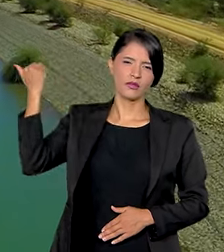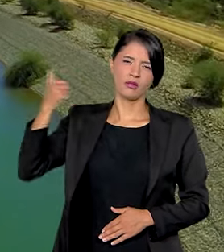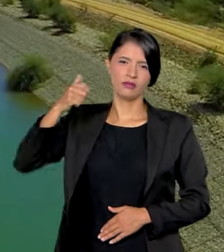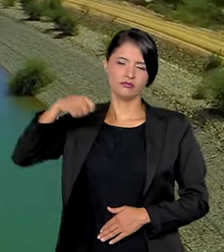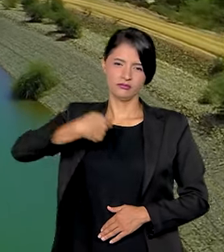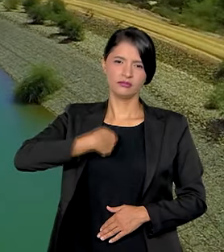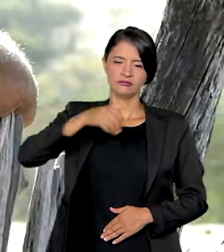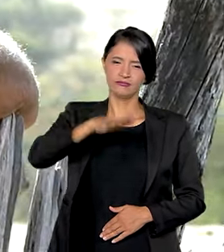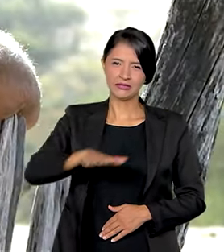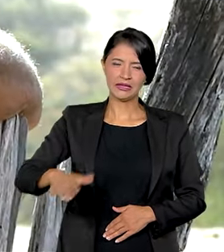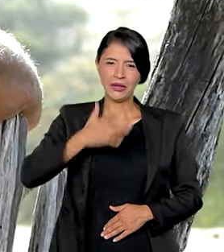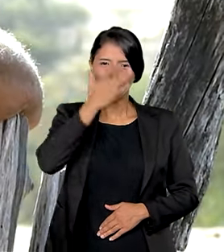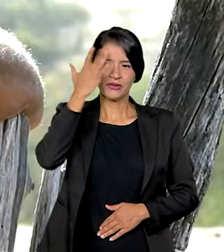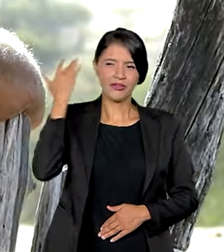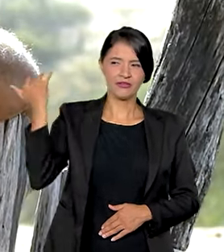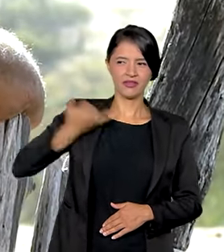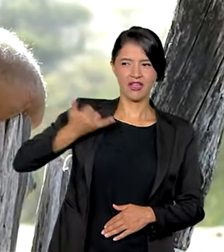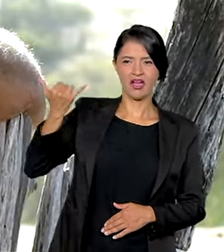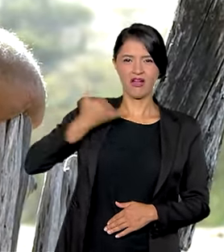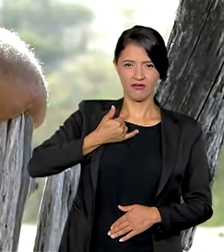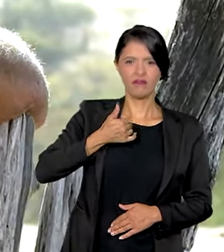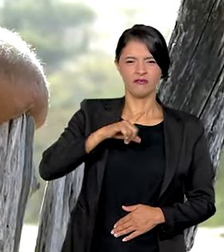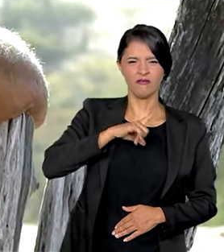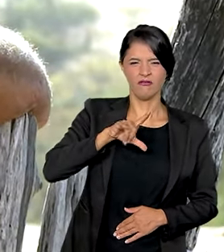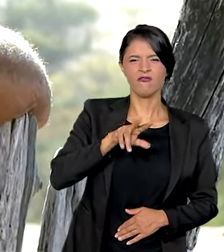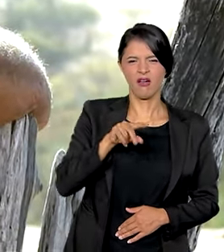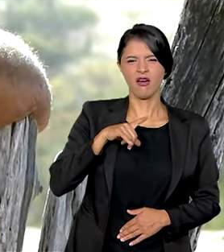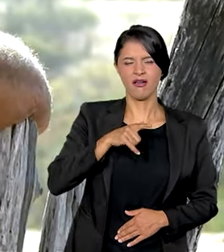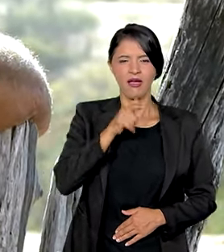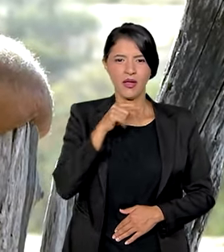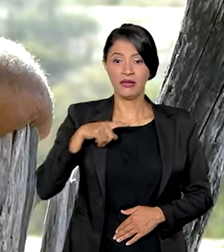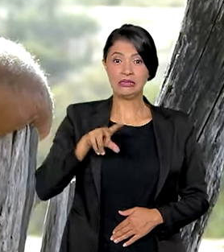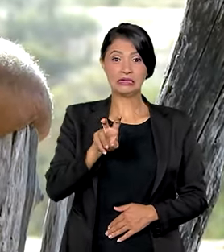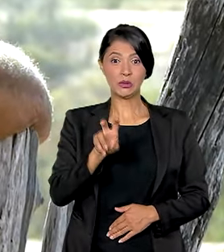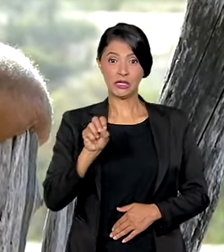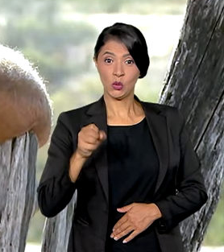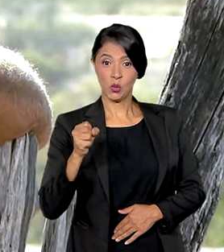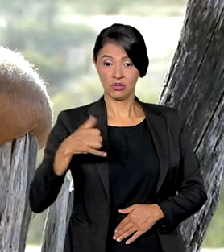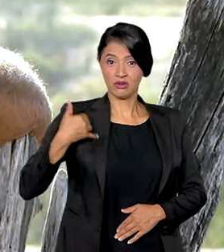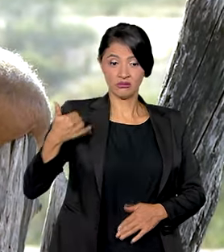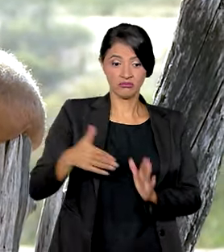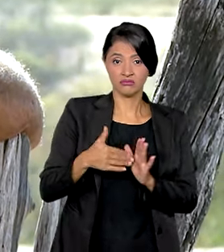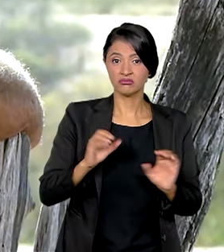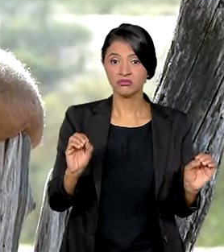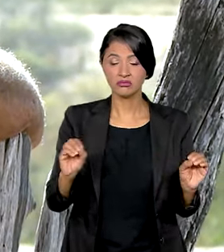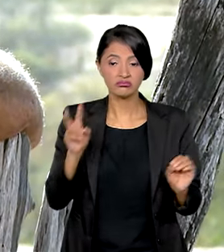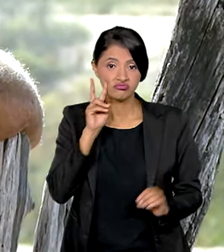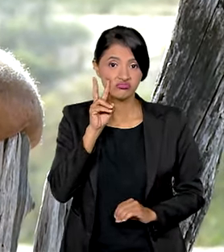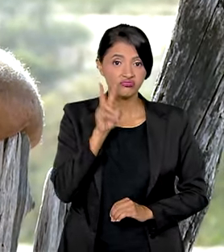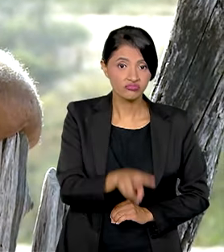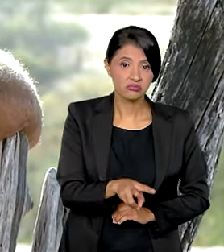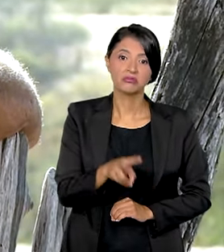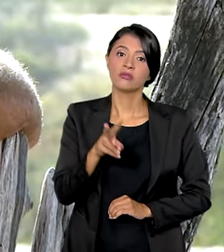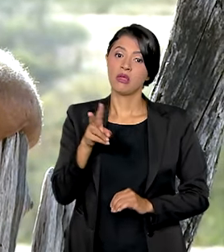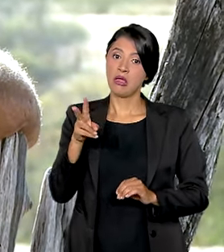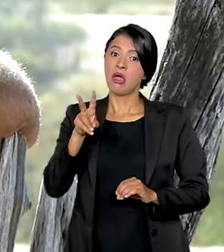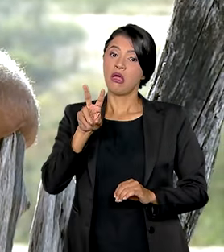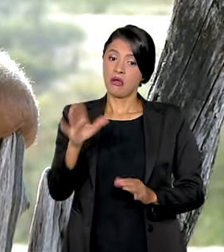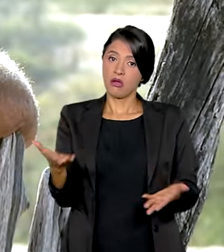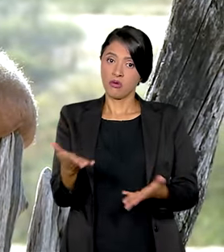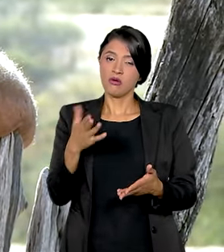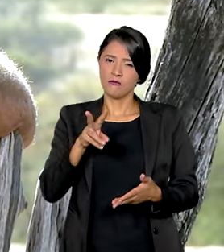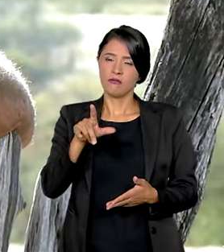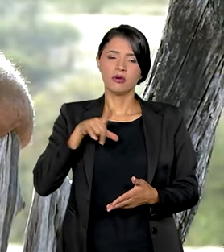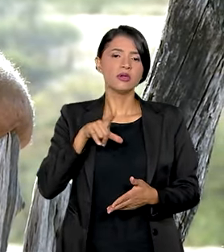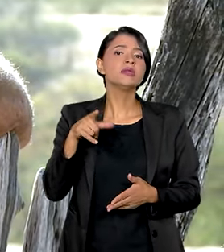Eu era menino e vou dizer que essa água vinha. Eu já estou com 58 anos de idade e até agora não chegou, não. Eu acho que agora passa.